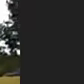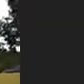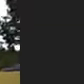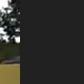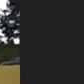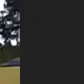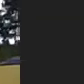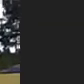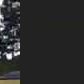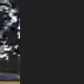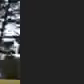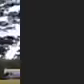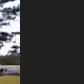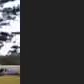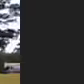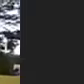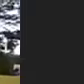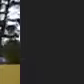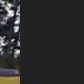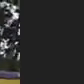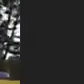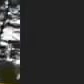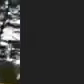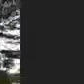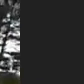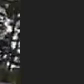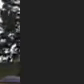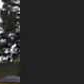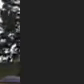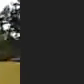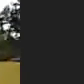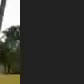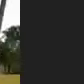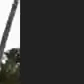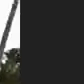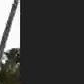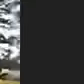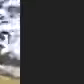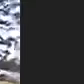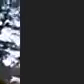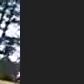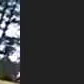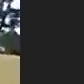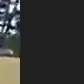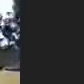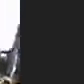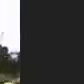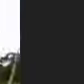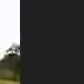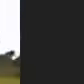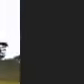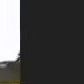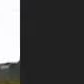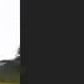para ajudar a empresa, ou então ações internas da empresa, que o Ezequiel comentou também hoje na